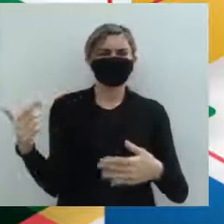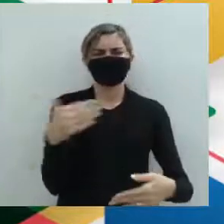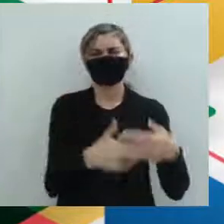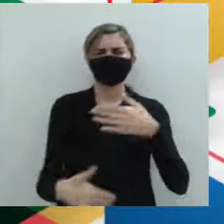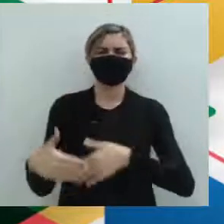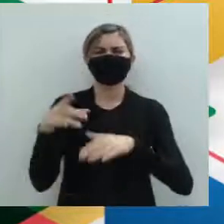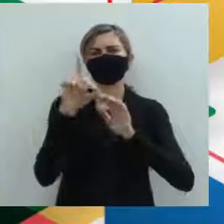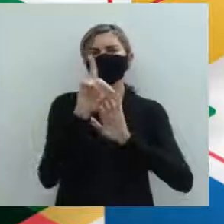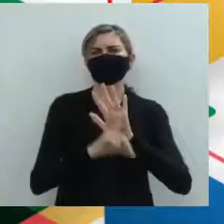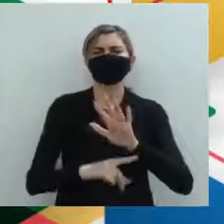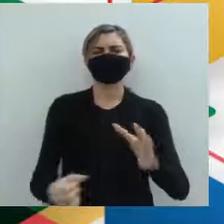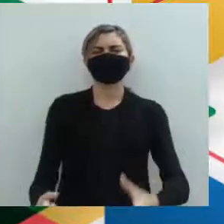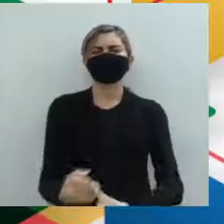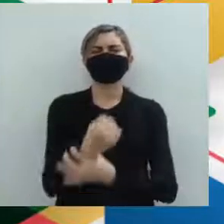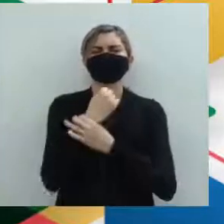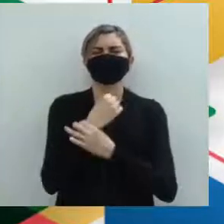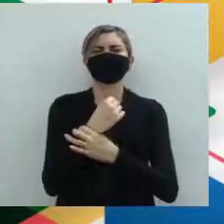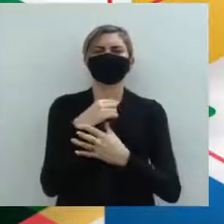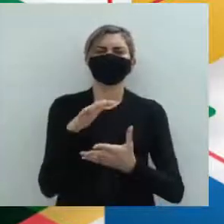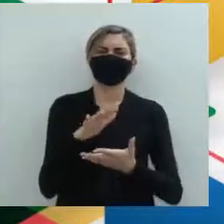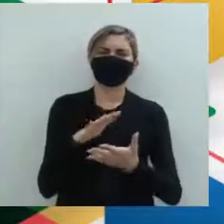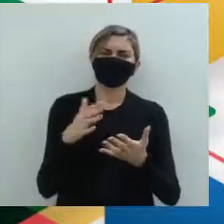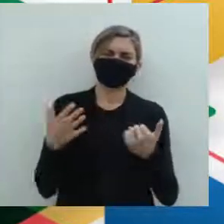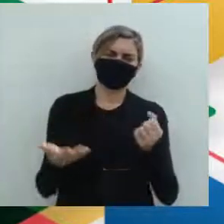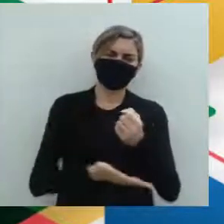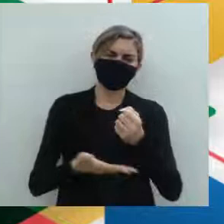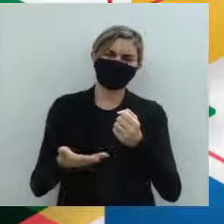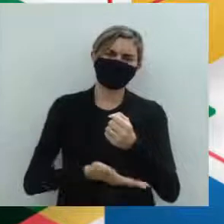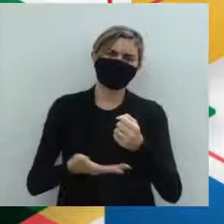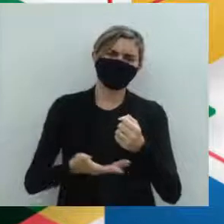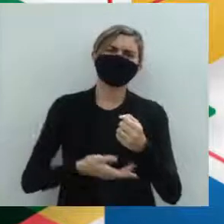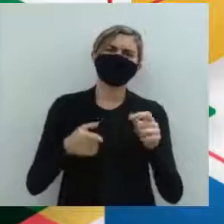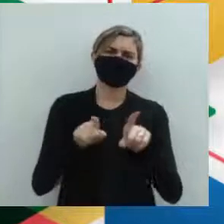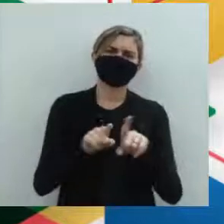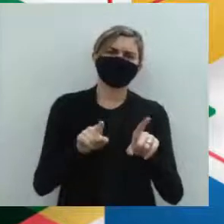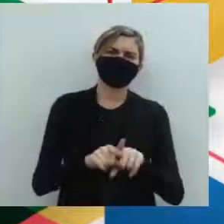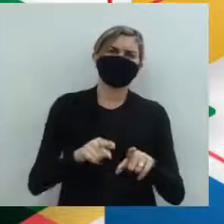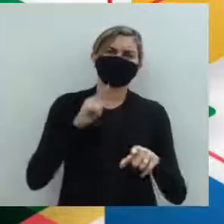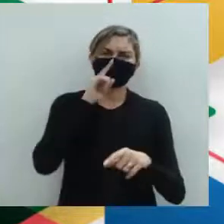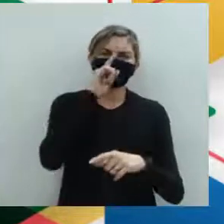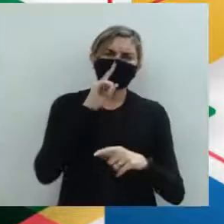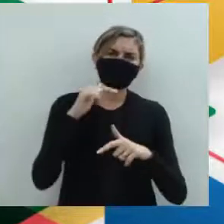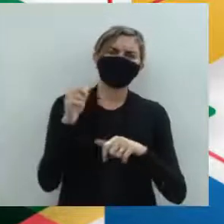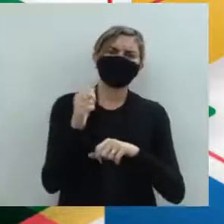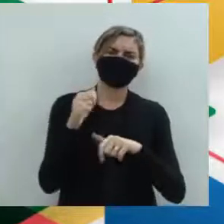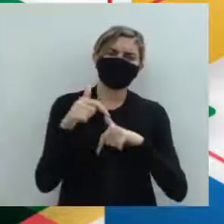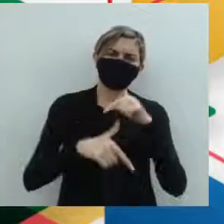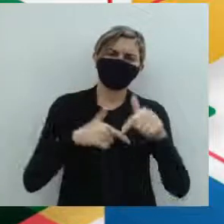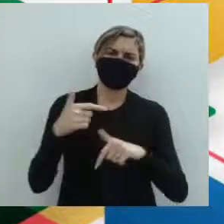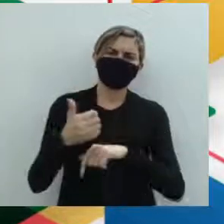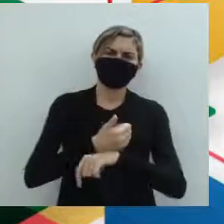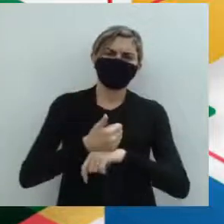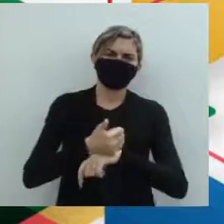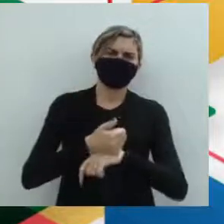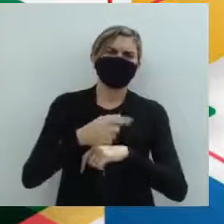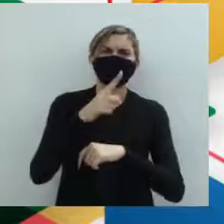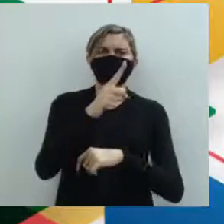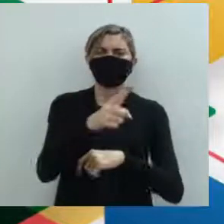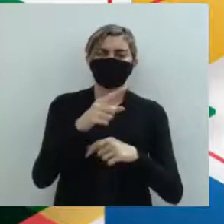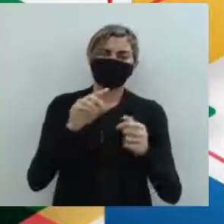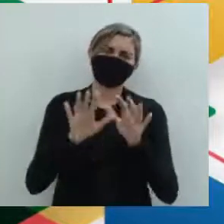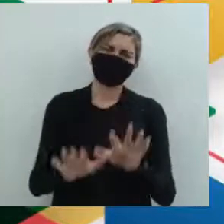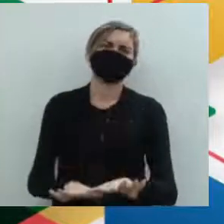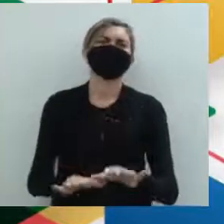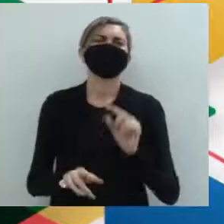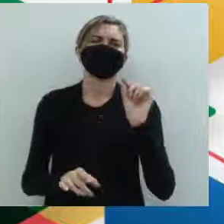aos seus direitos e garantias básicas. Além disso, arcam com todos os riscos da atividade profissional exercida, ou seja, eles acabam